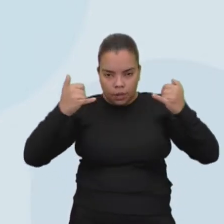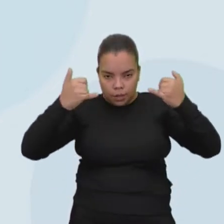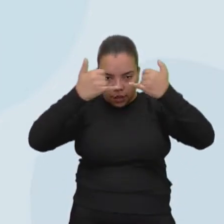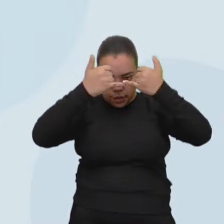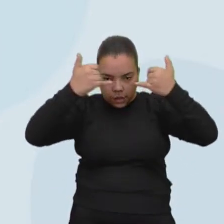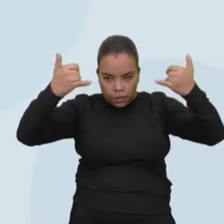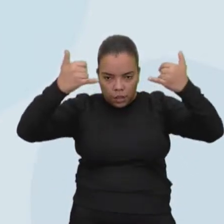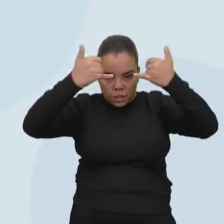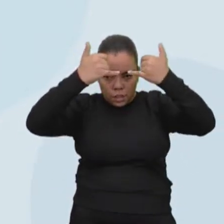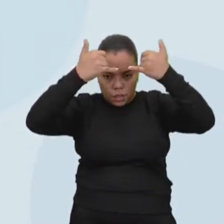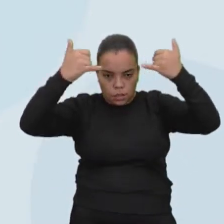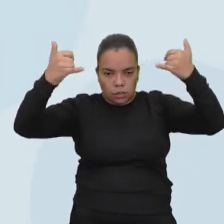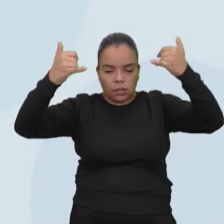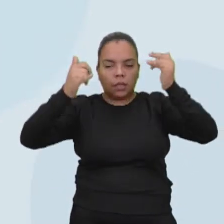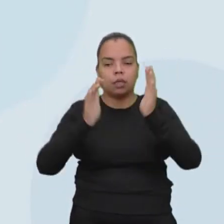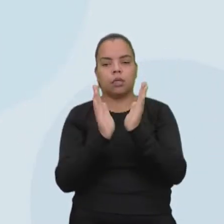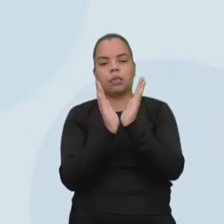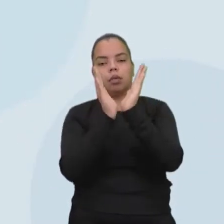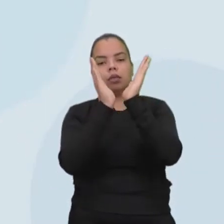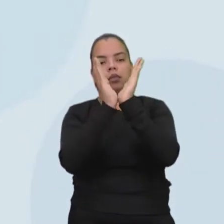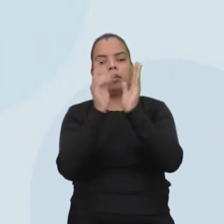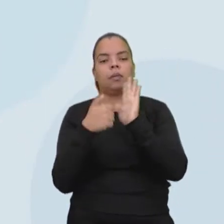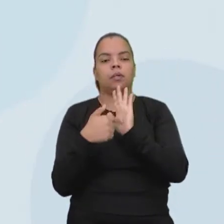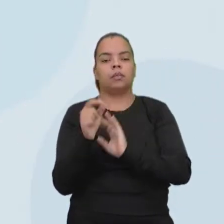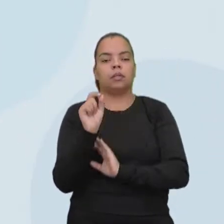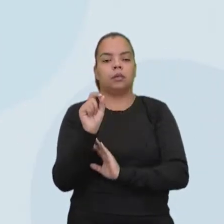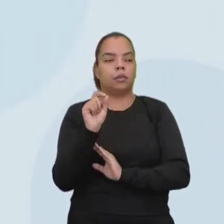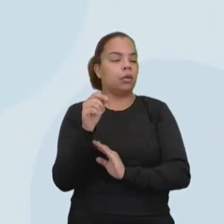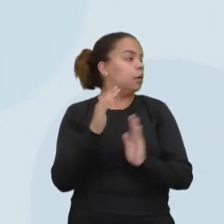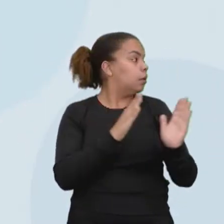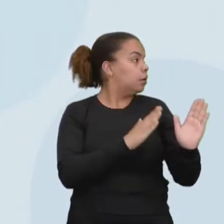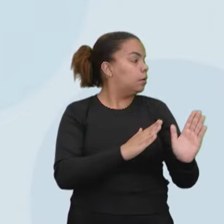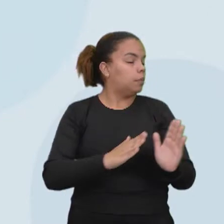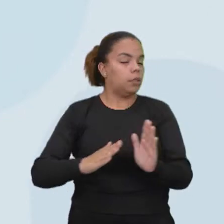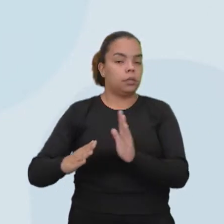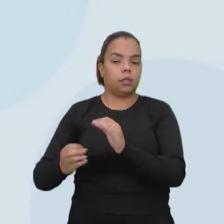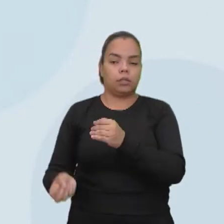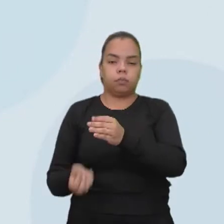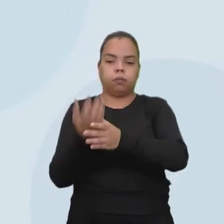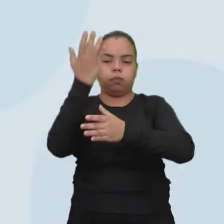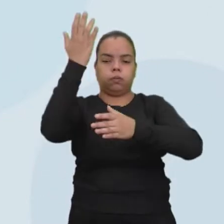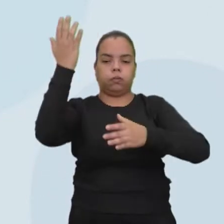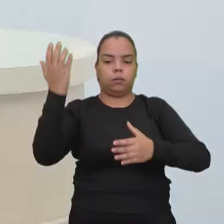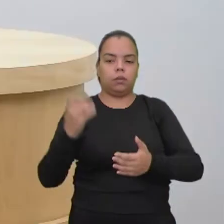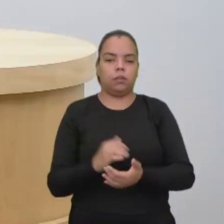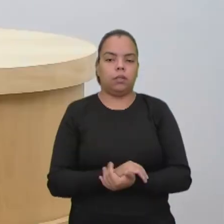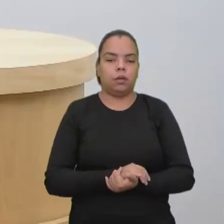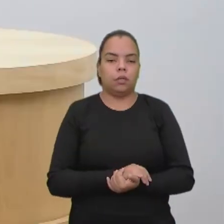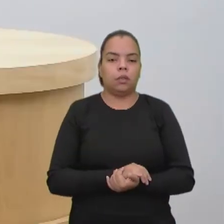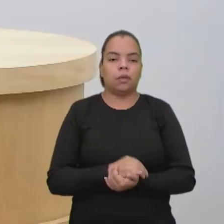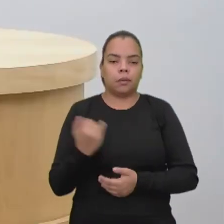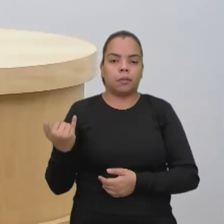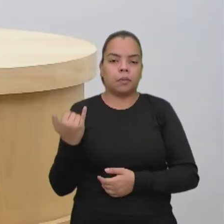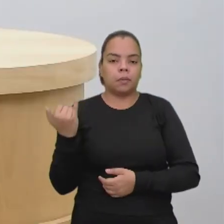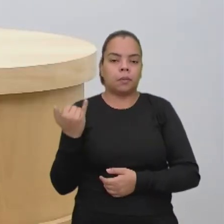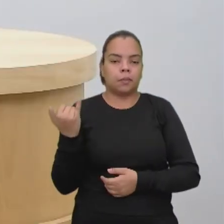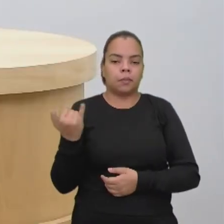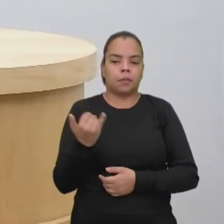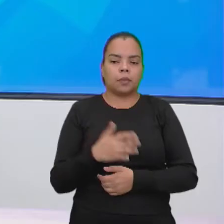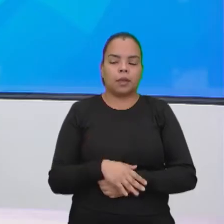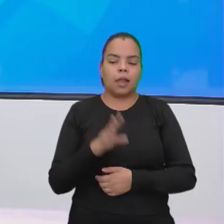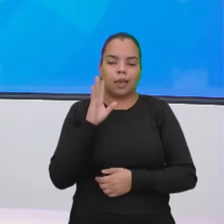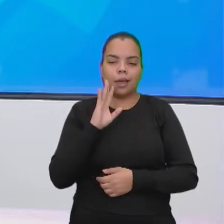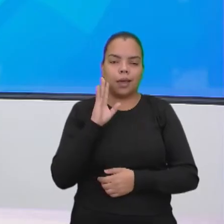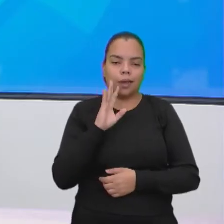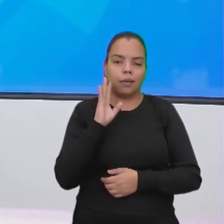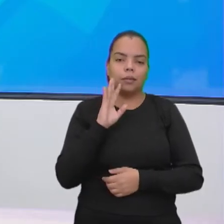traçadas aí, né, na taça, né, mostrando aí o processo erosivo aí que ela sofreu. Interessante, né? A gente quando fala